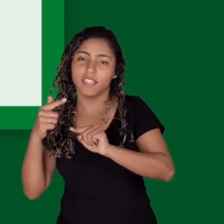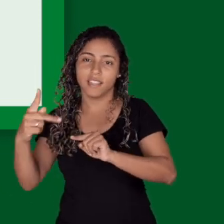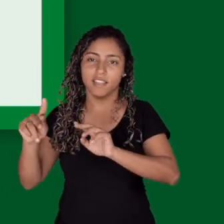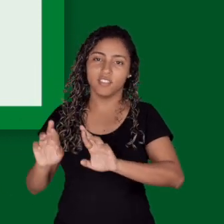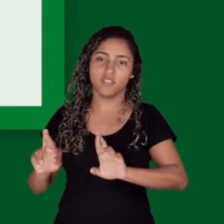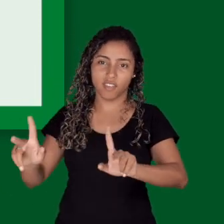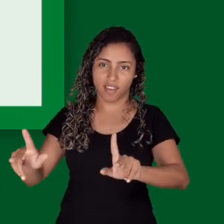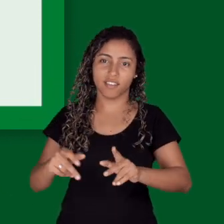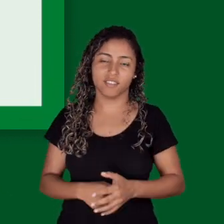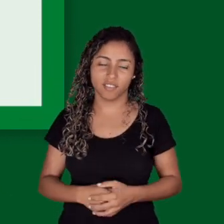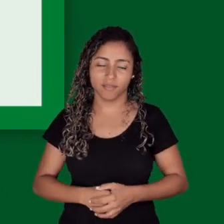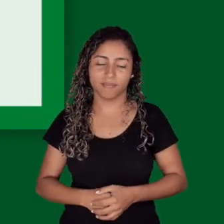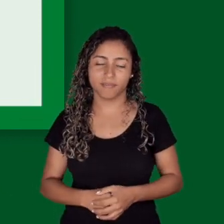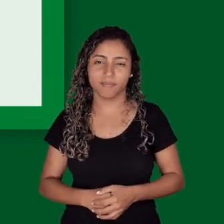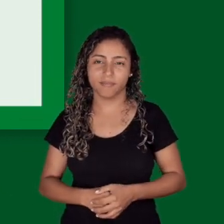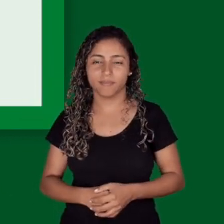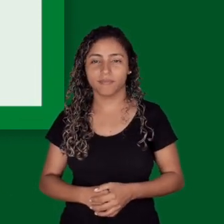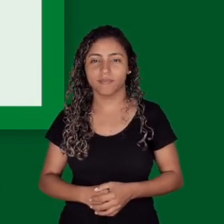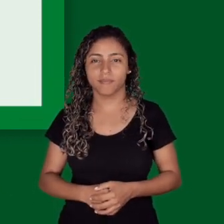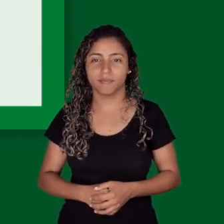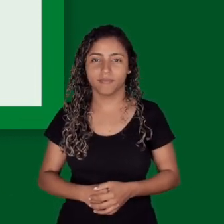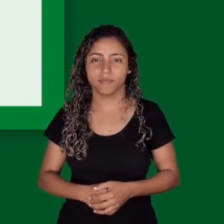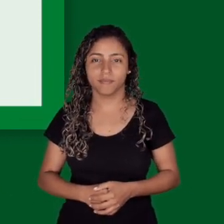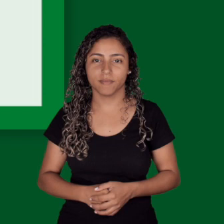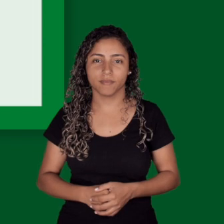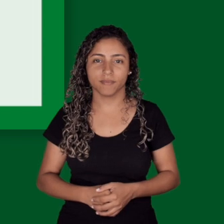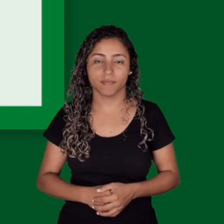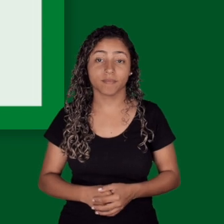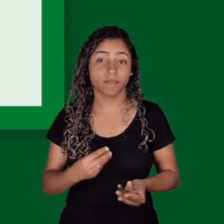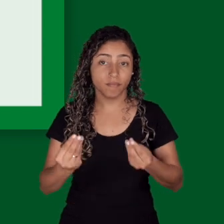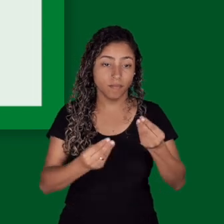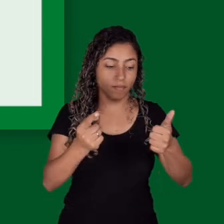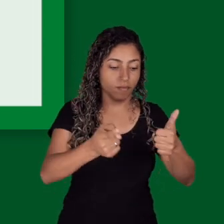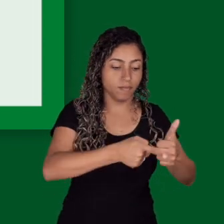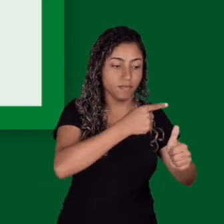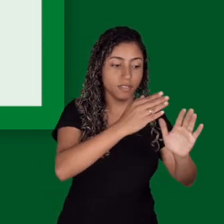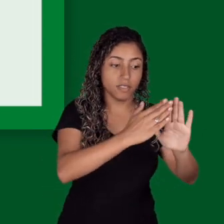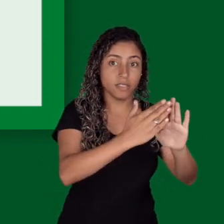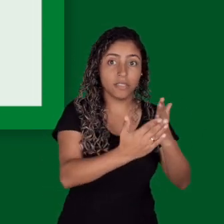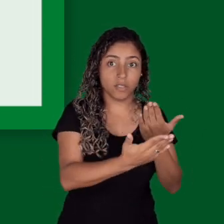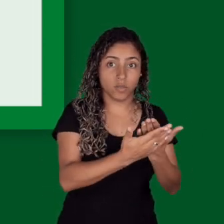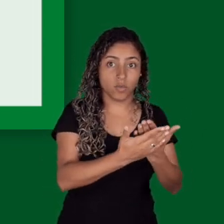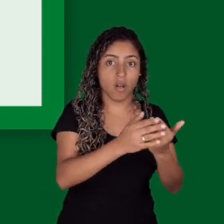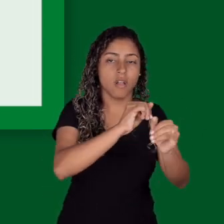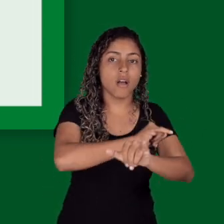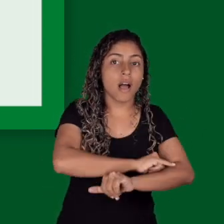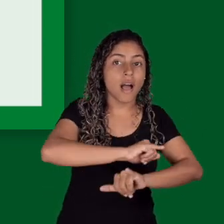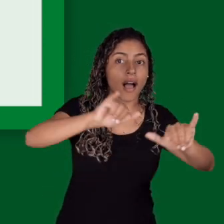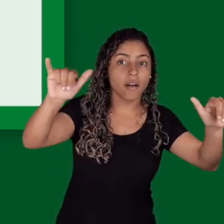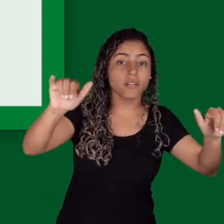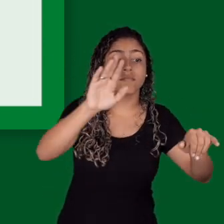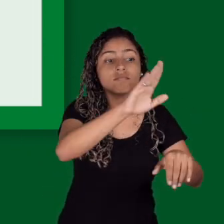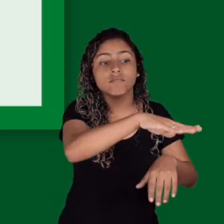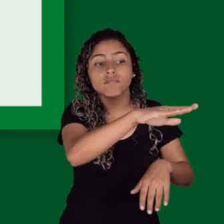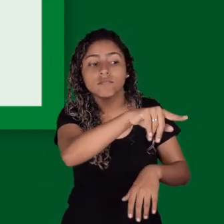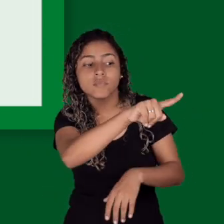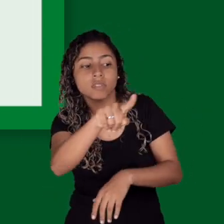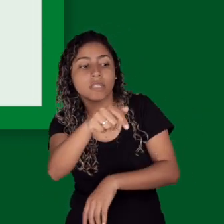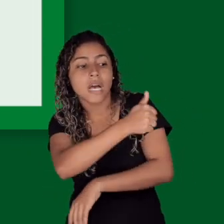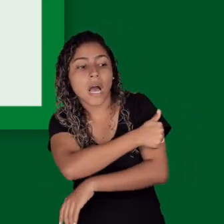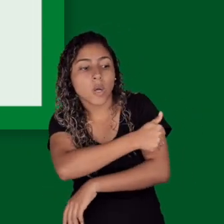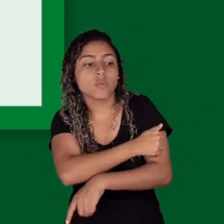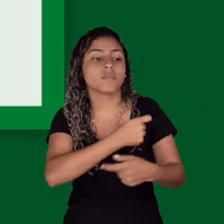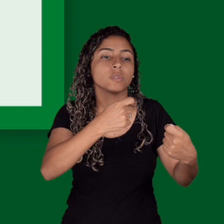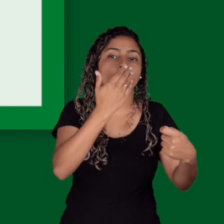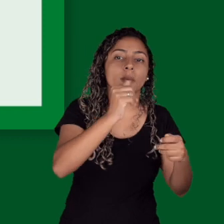para esse aluno com necessidade alimentar especial. Então a escola ela realiza a divulgação, ela quer saber quais são esses alunos, quem é